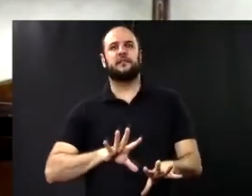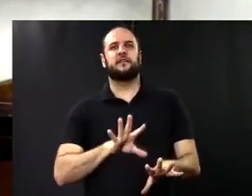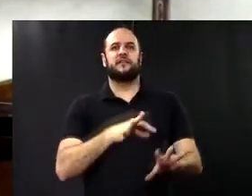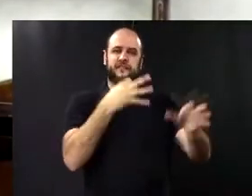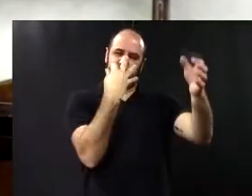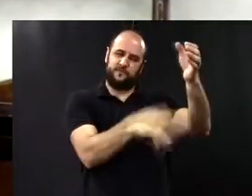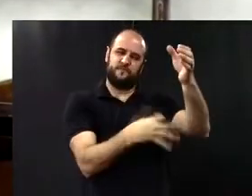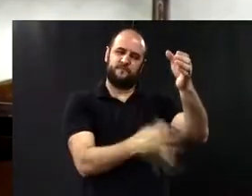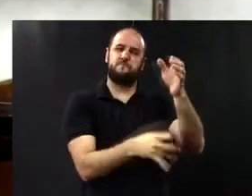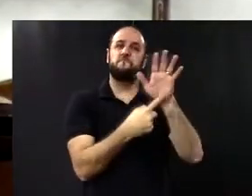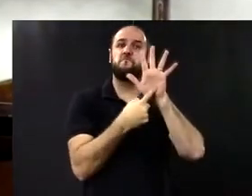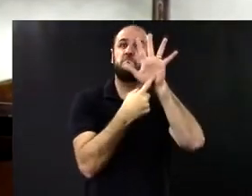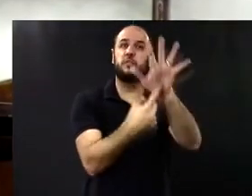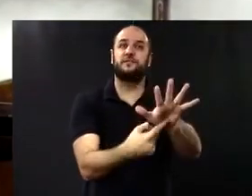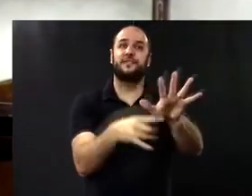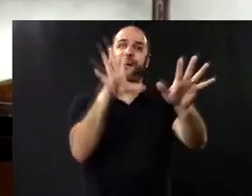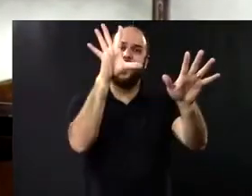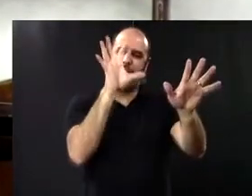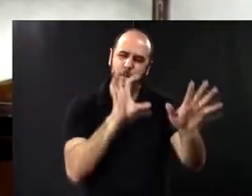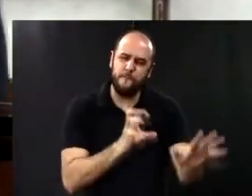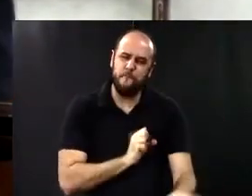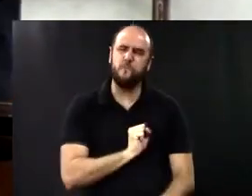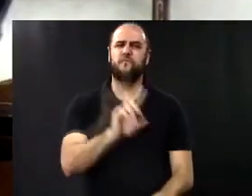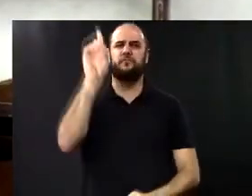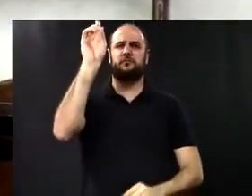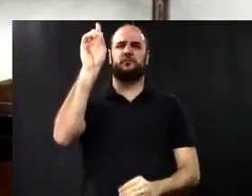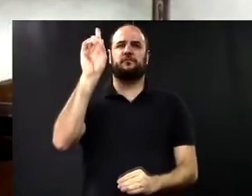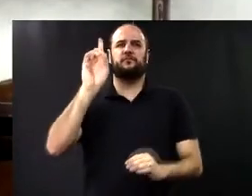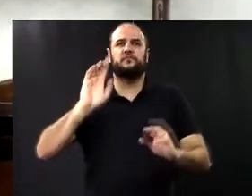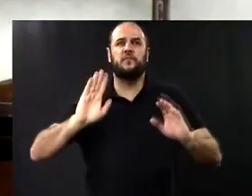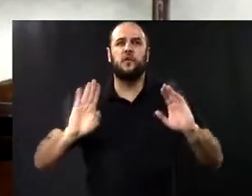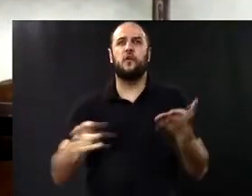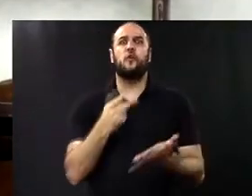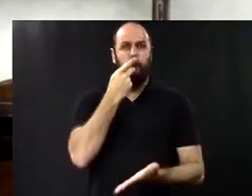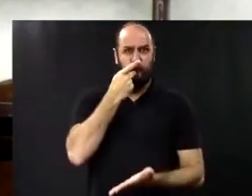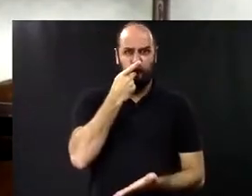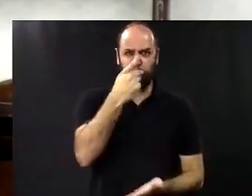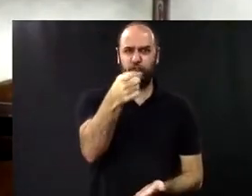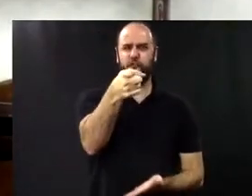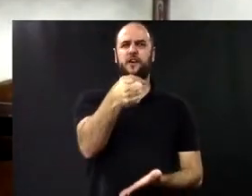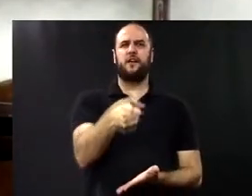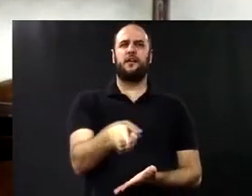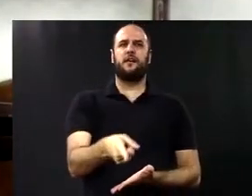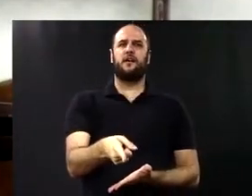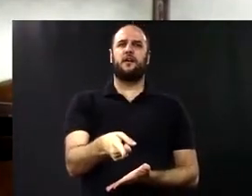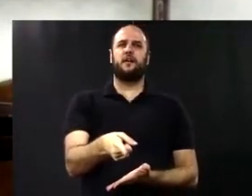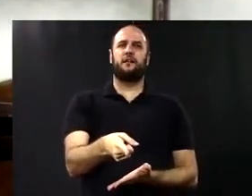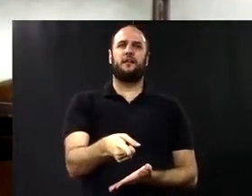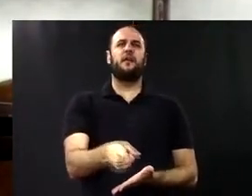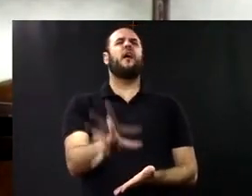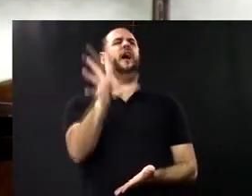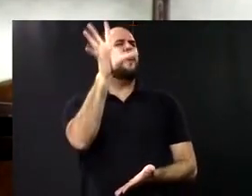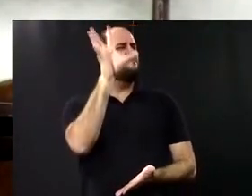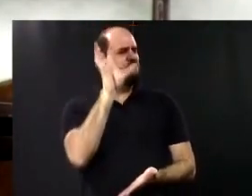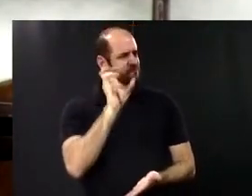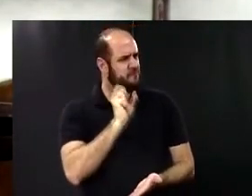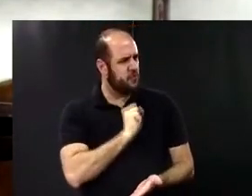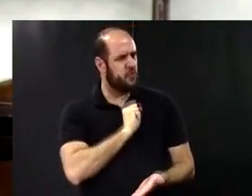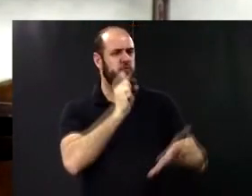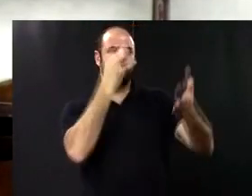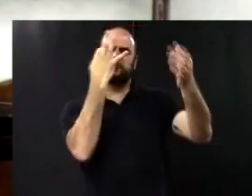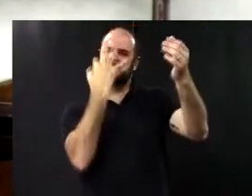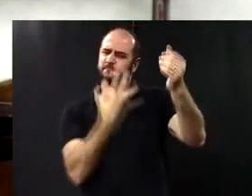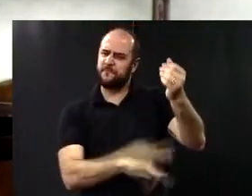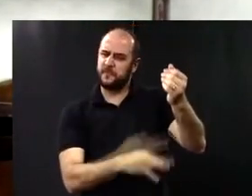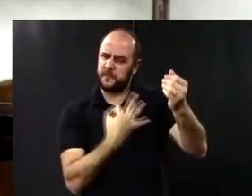amor do Pai. E eu quero começar afirmando para você que tanto o amor como a